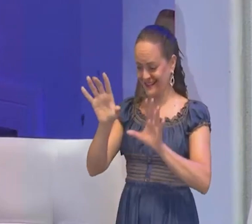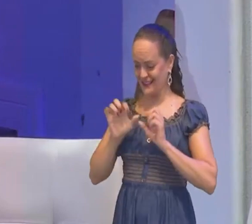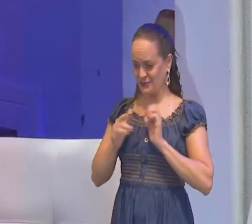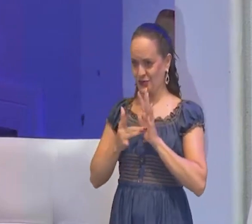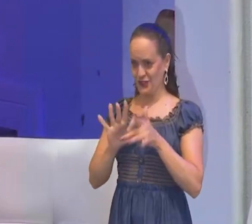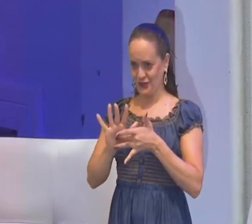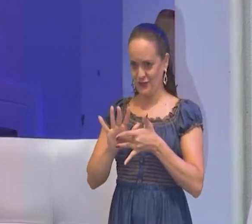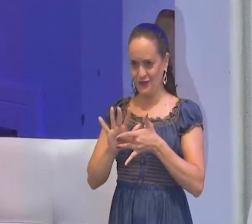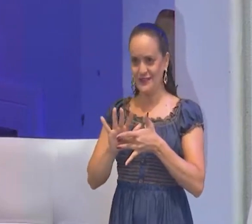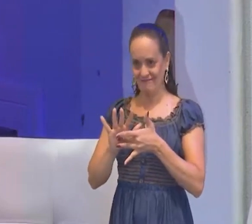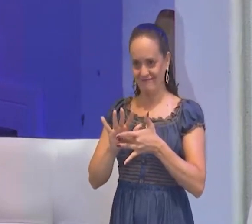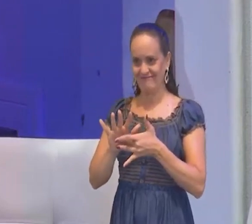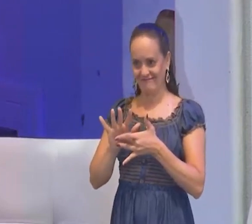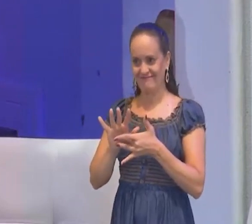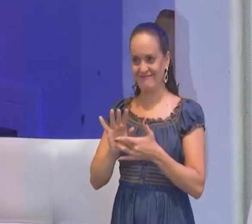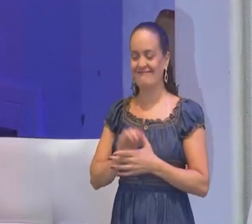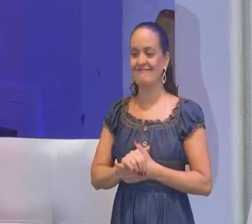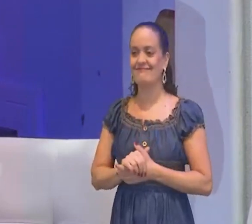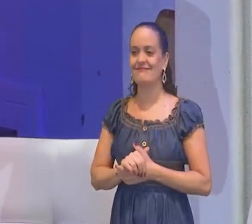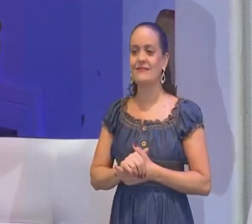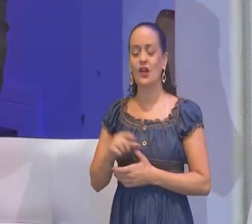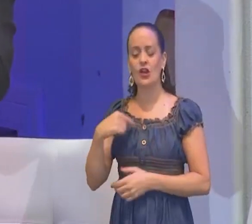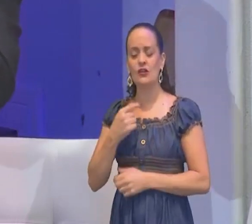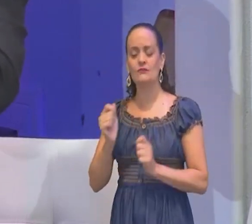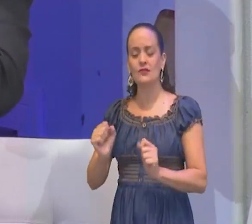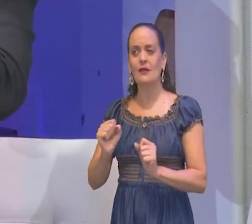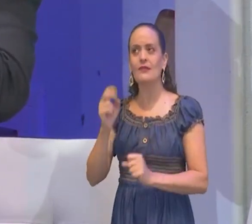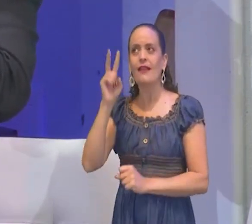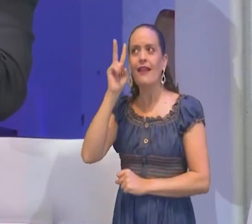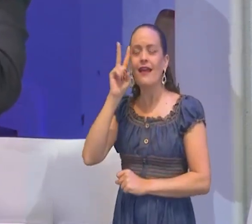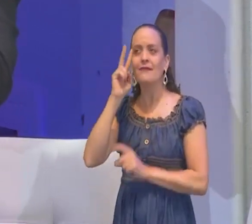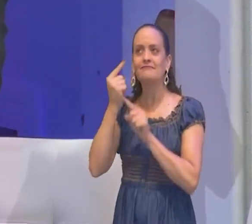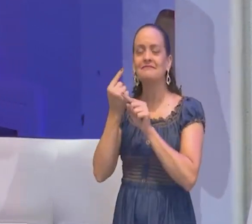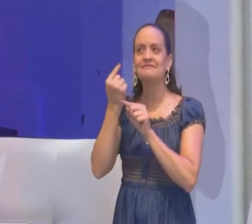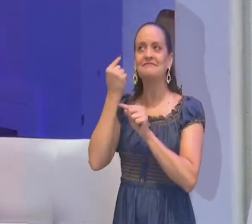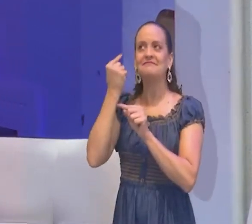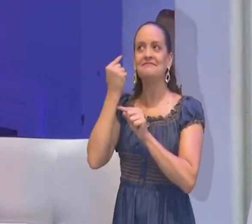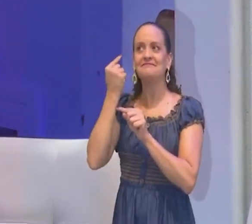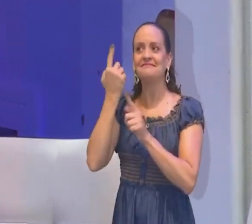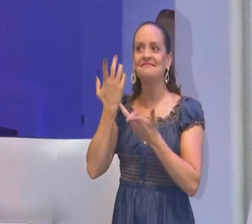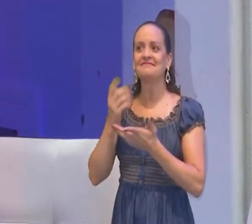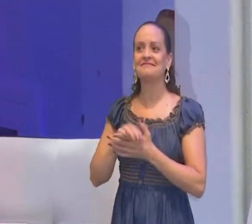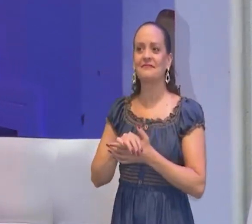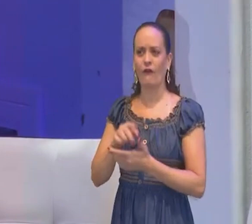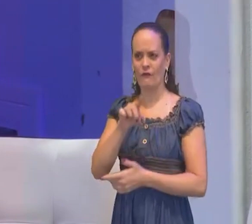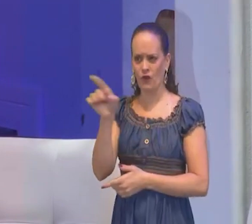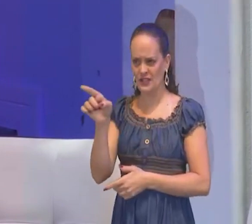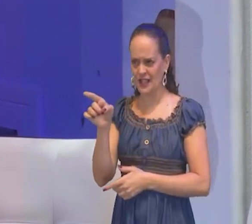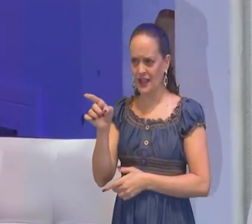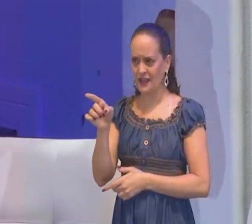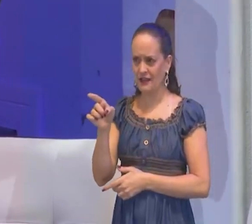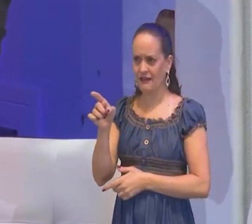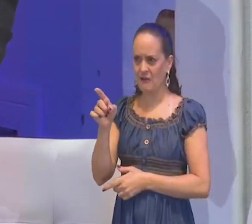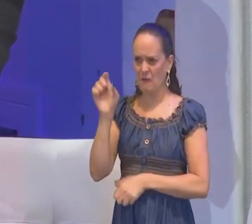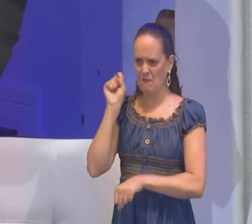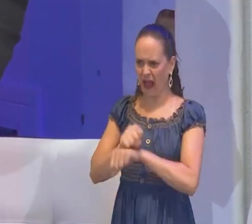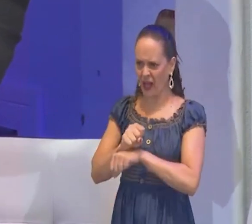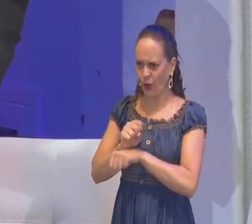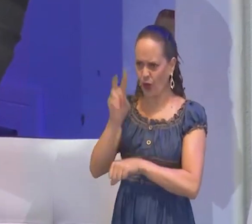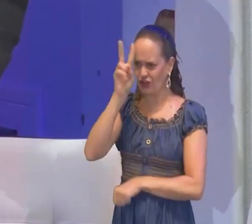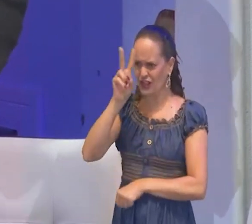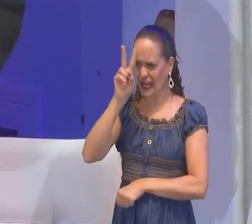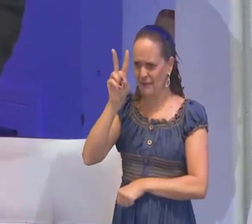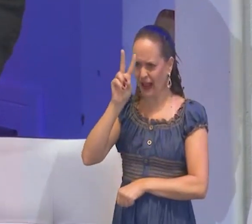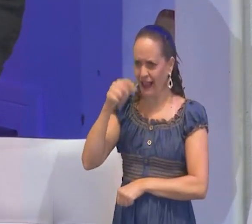nosso Senhor e Salvador. Que nos lembremos, e eu tenho certeza que você jamais deixou de lembrar um dia sequer, se